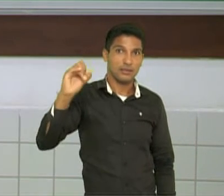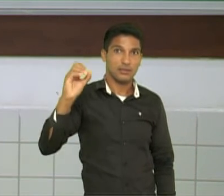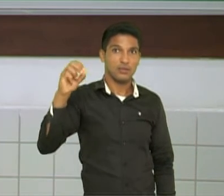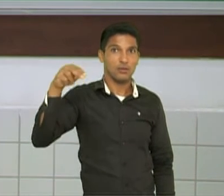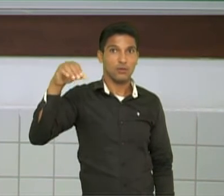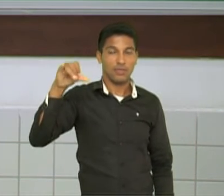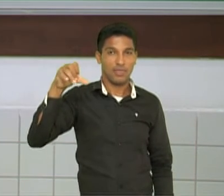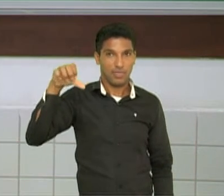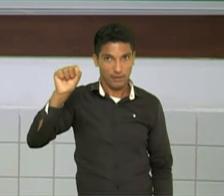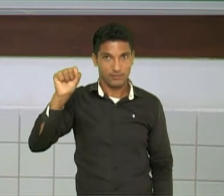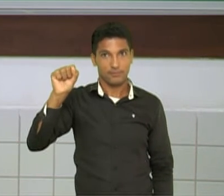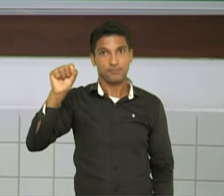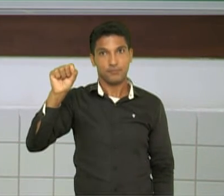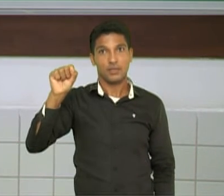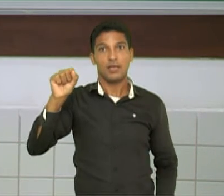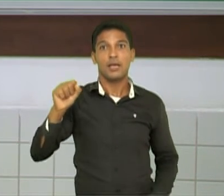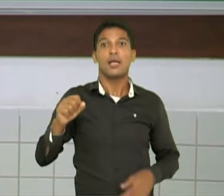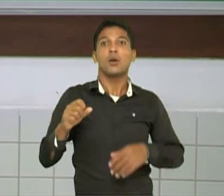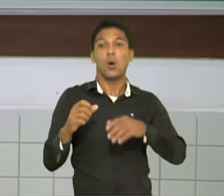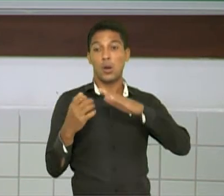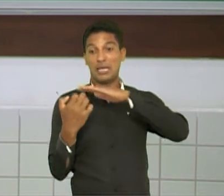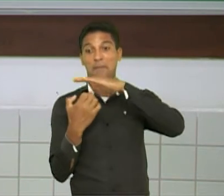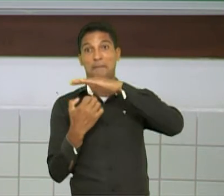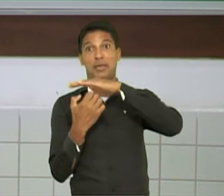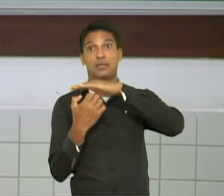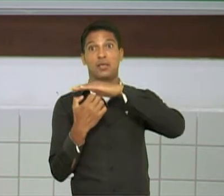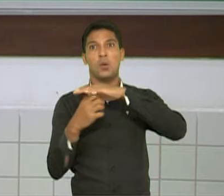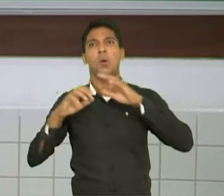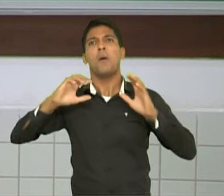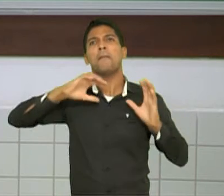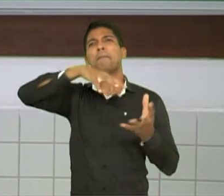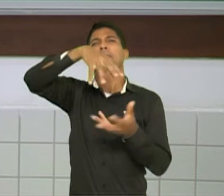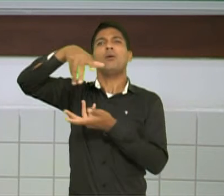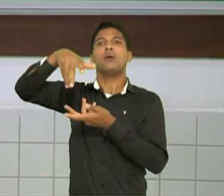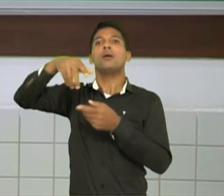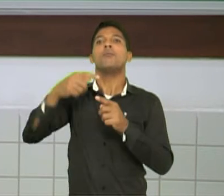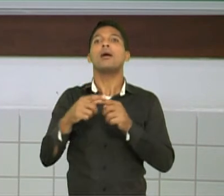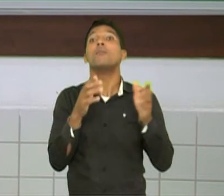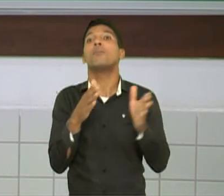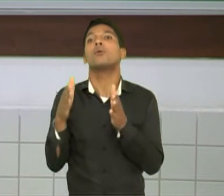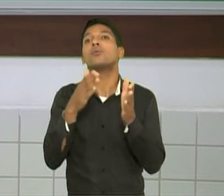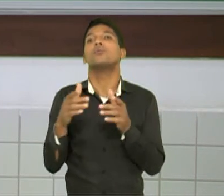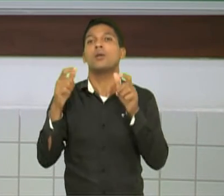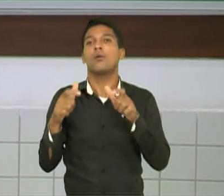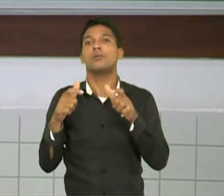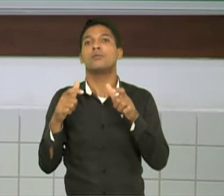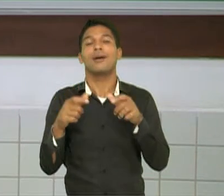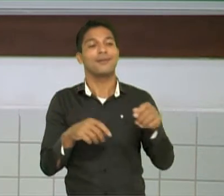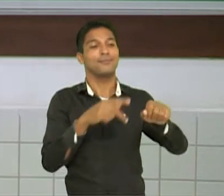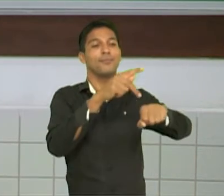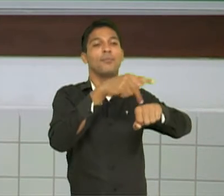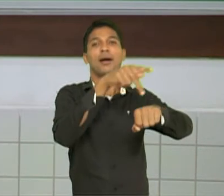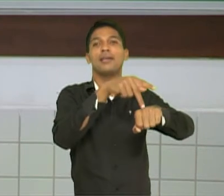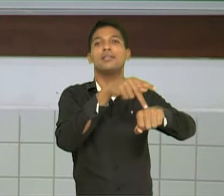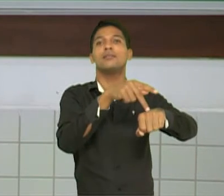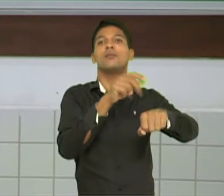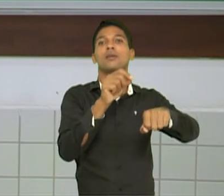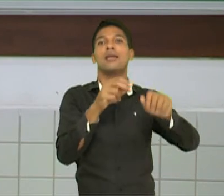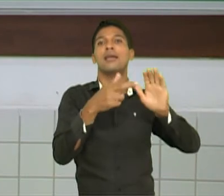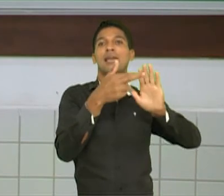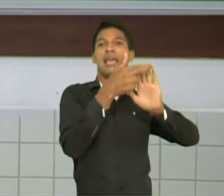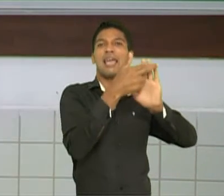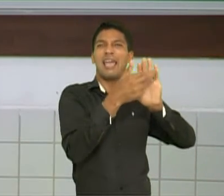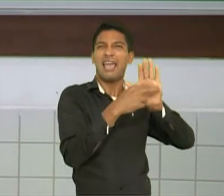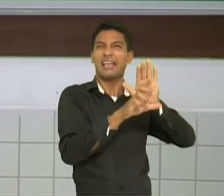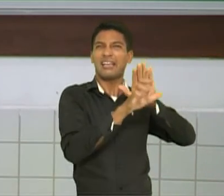leis trabalhistas são menos rigorosas, onde os salários são mais baixos, onde a fiscalização é